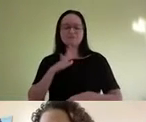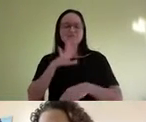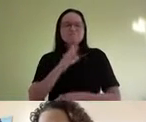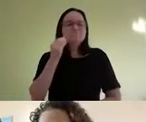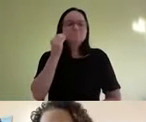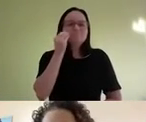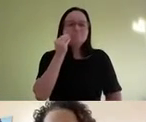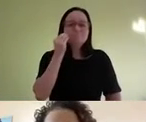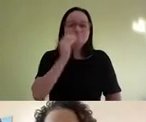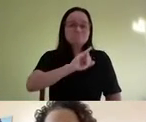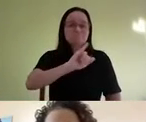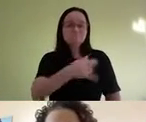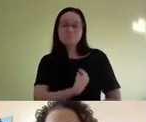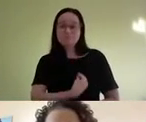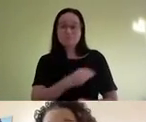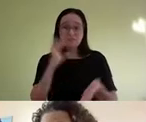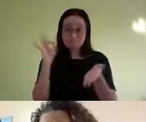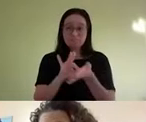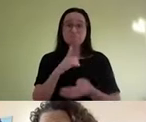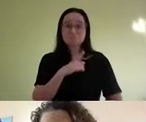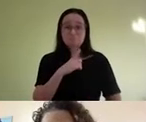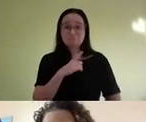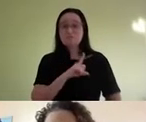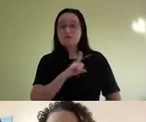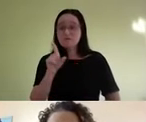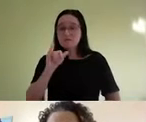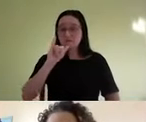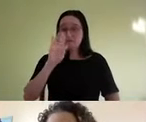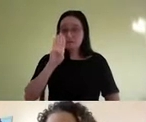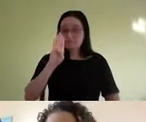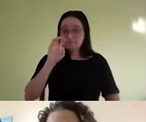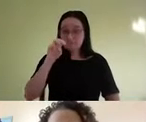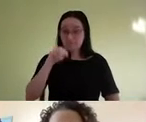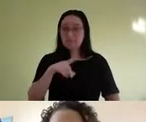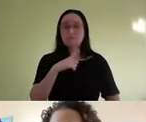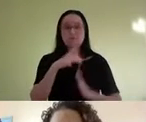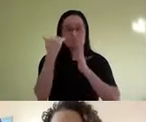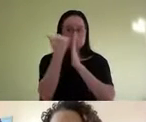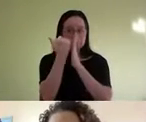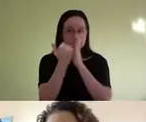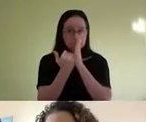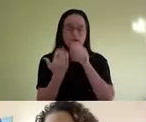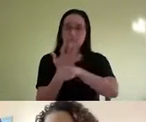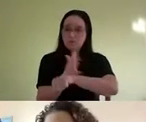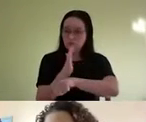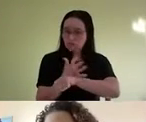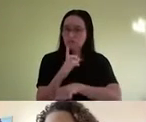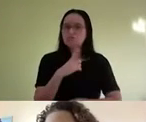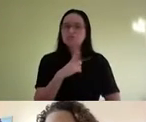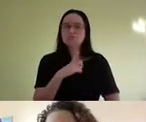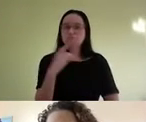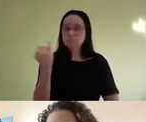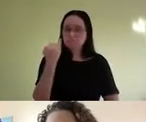hoje na IBM nós temos alguns programas de estágio bastante interessantes, dentro da unidade aonde eu